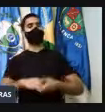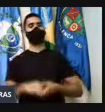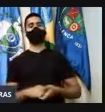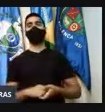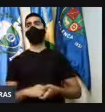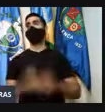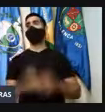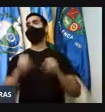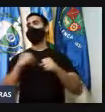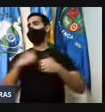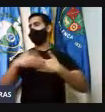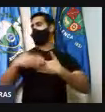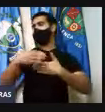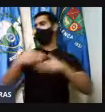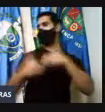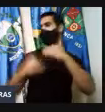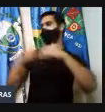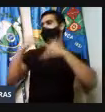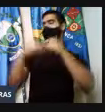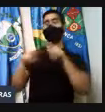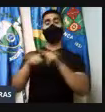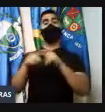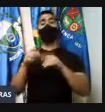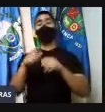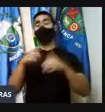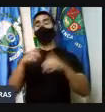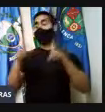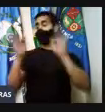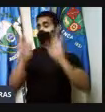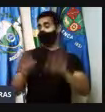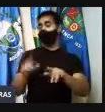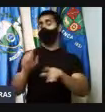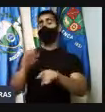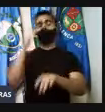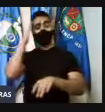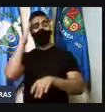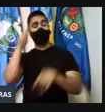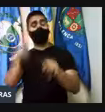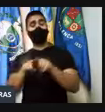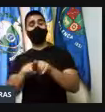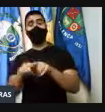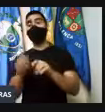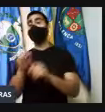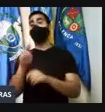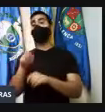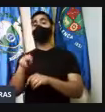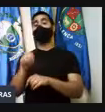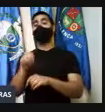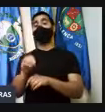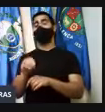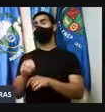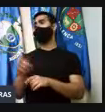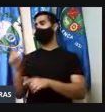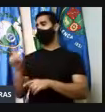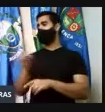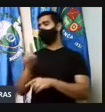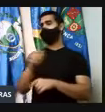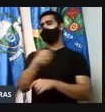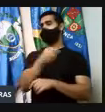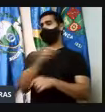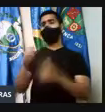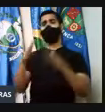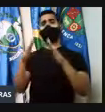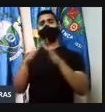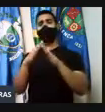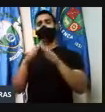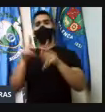estar à frente desse processo, fico muito feliz de estar à frente, junto com o Bruno, da vinda dessas 100 casas